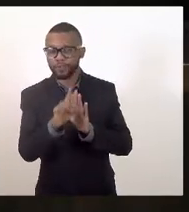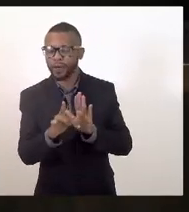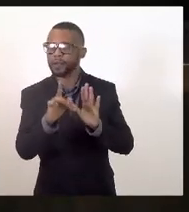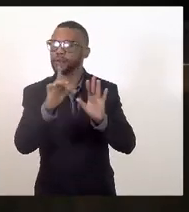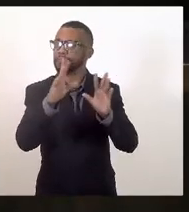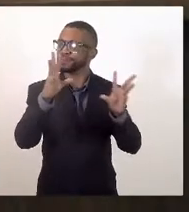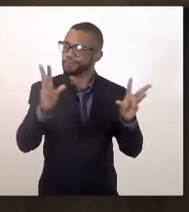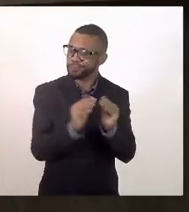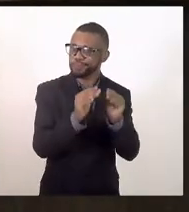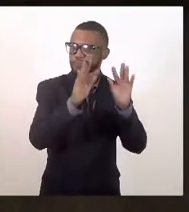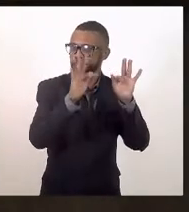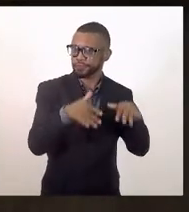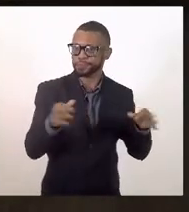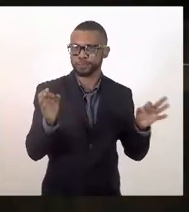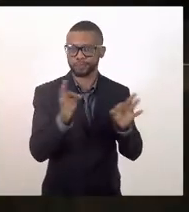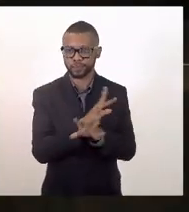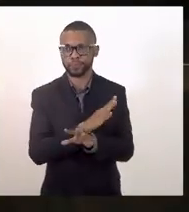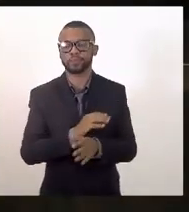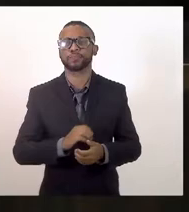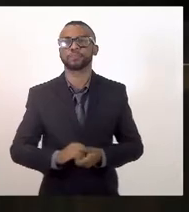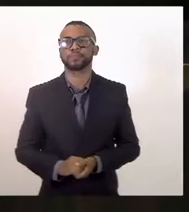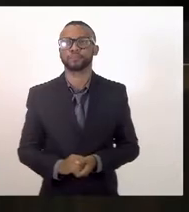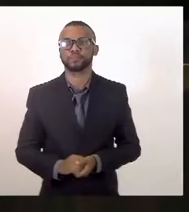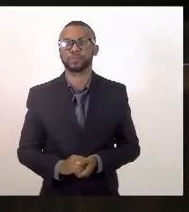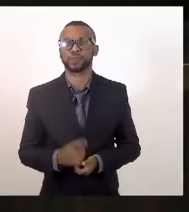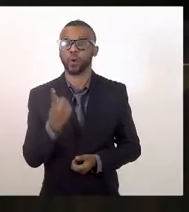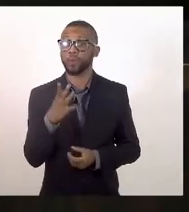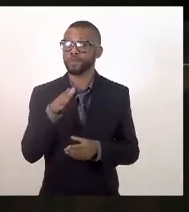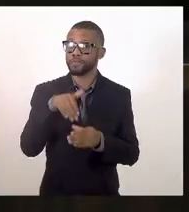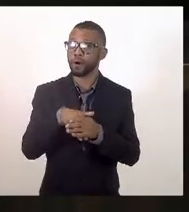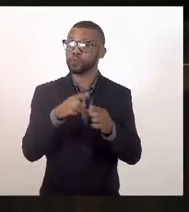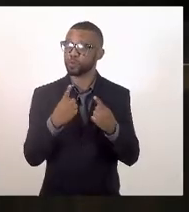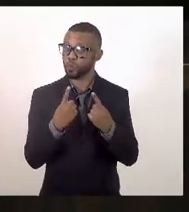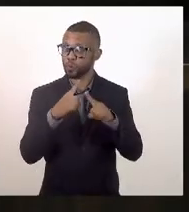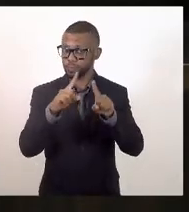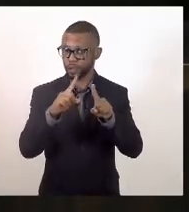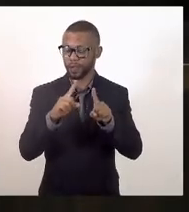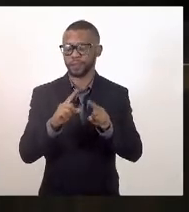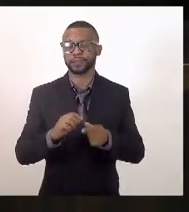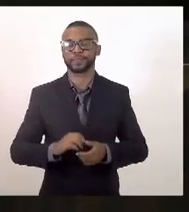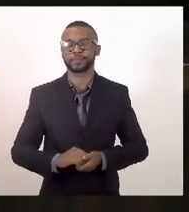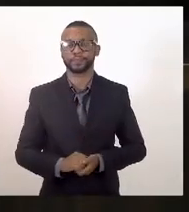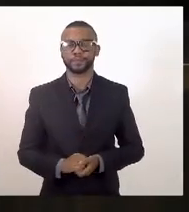Voto contrário do Novo. Voto contrário da bancada do Novo.